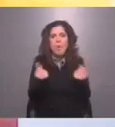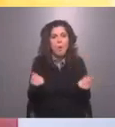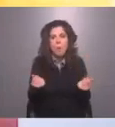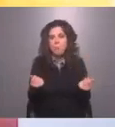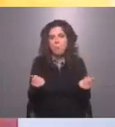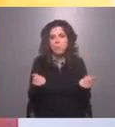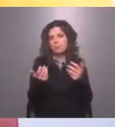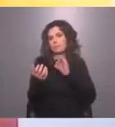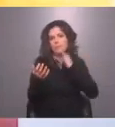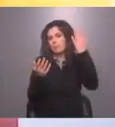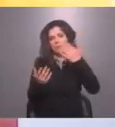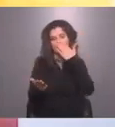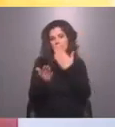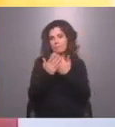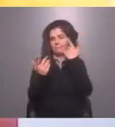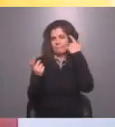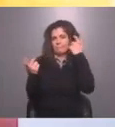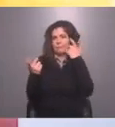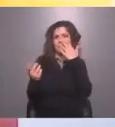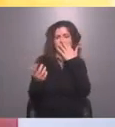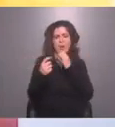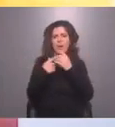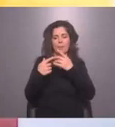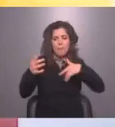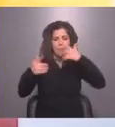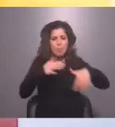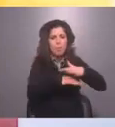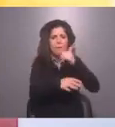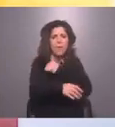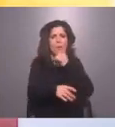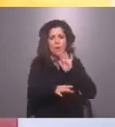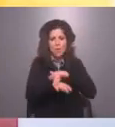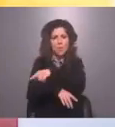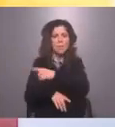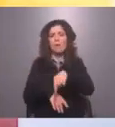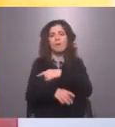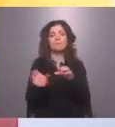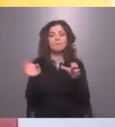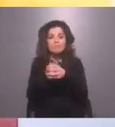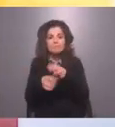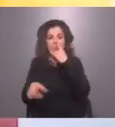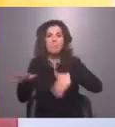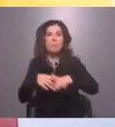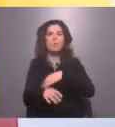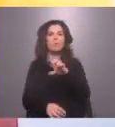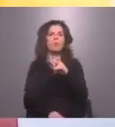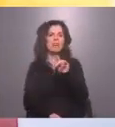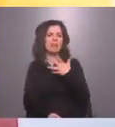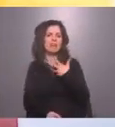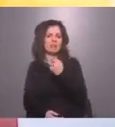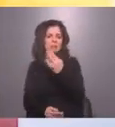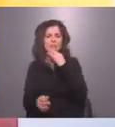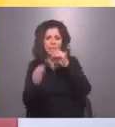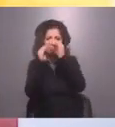a indignação do Senhor contra o seu povo. Os caldeus incendiaram o templo de